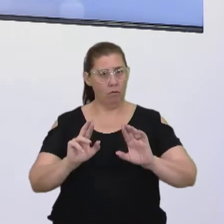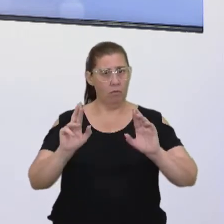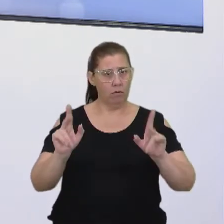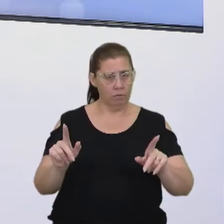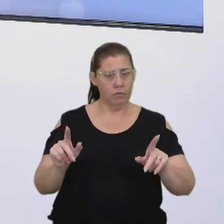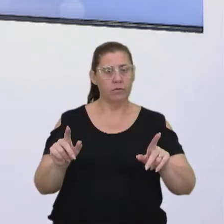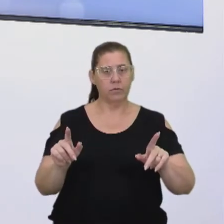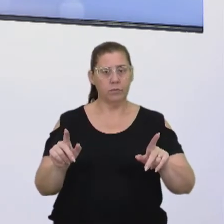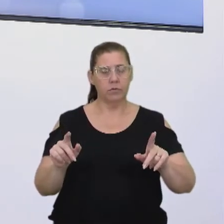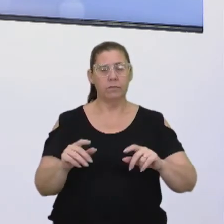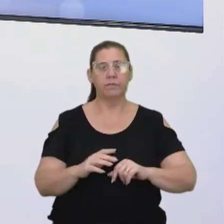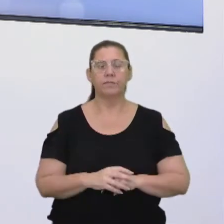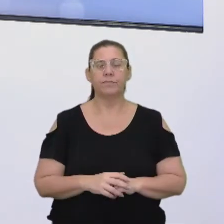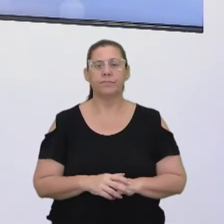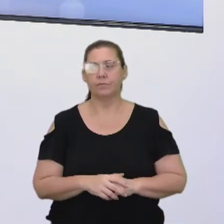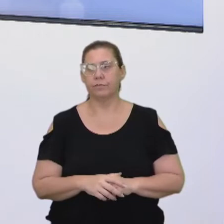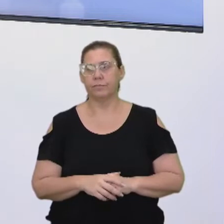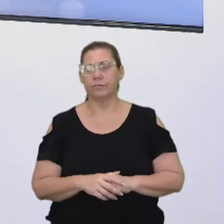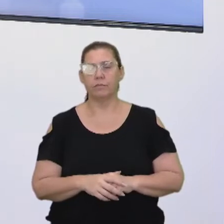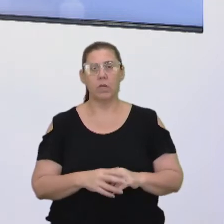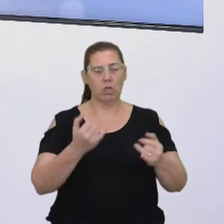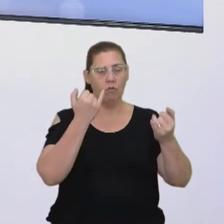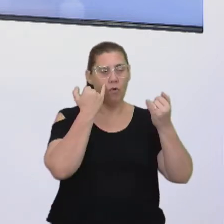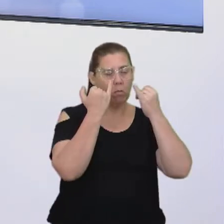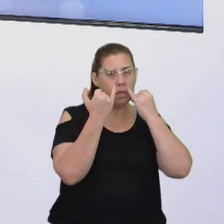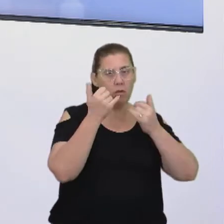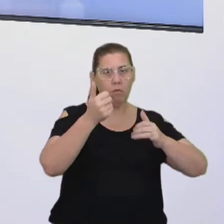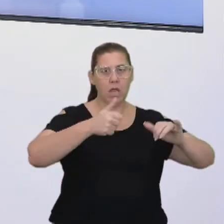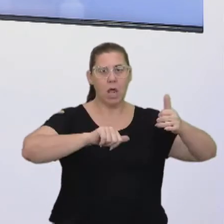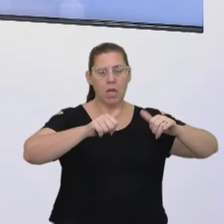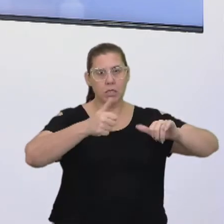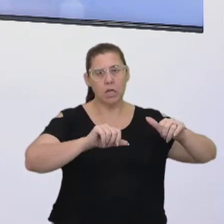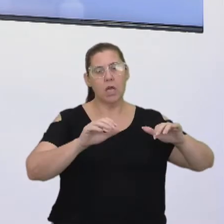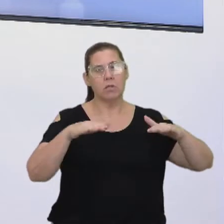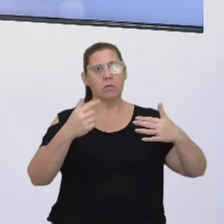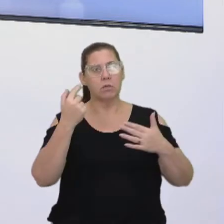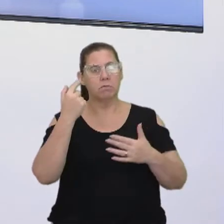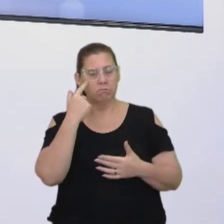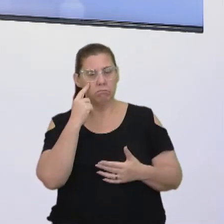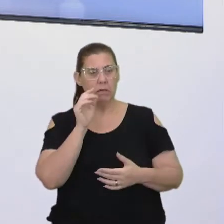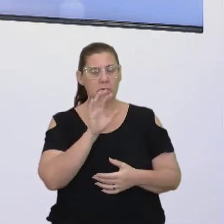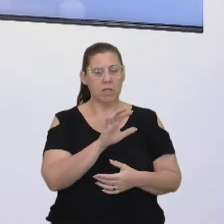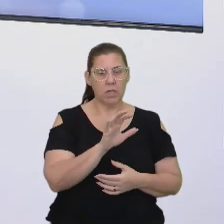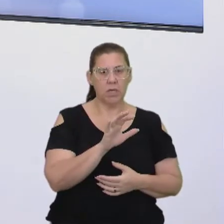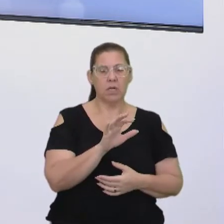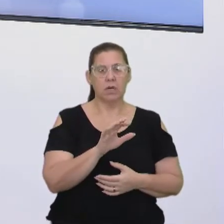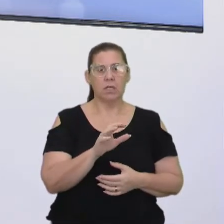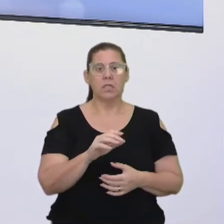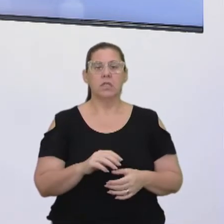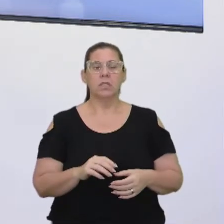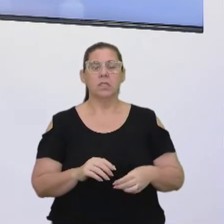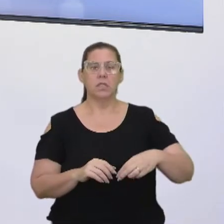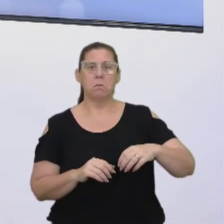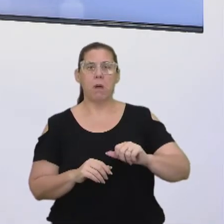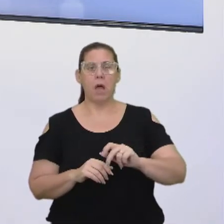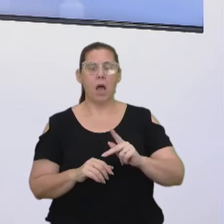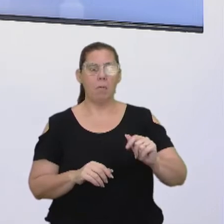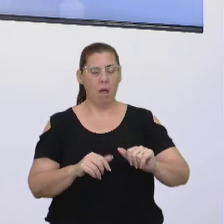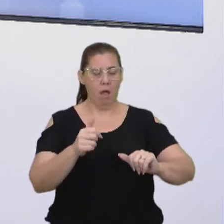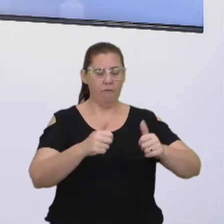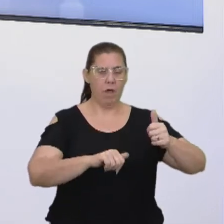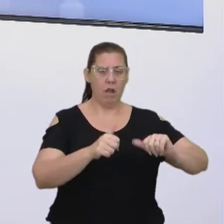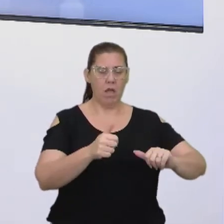questão de que os dados analisados, né, e quando a gente fala sobre isso, esse mapa, ele avalia